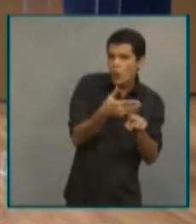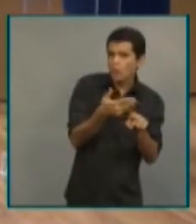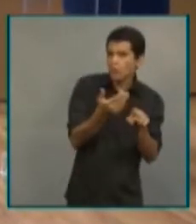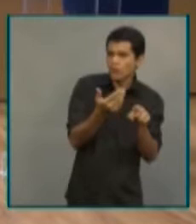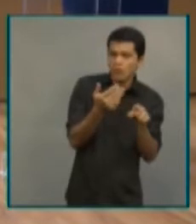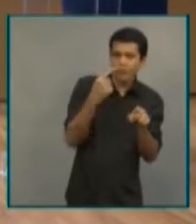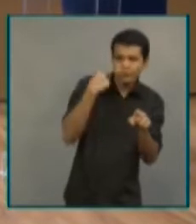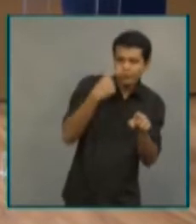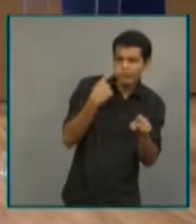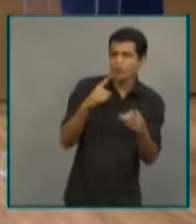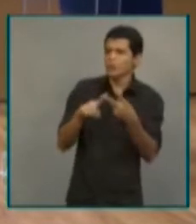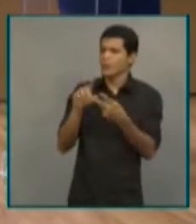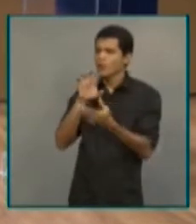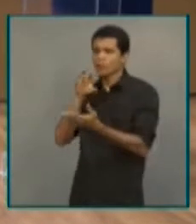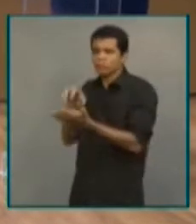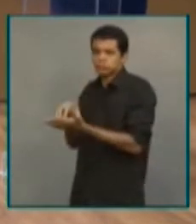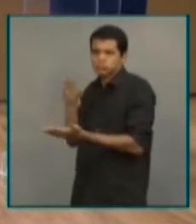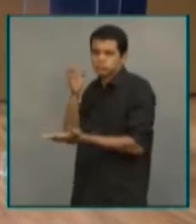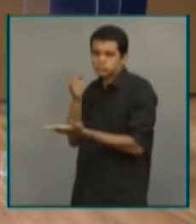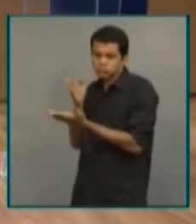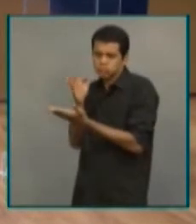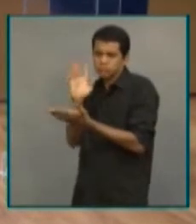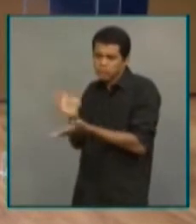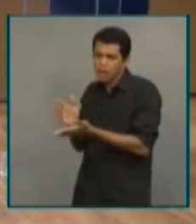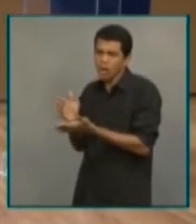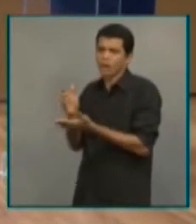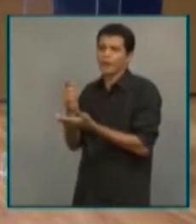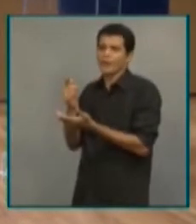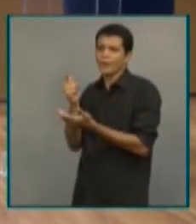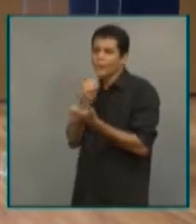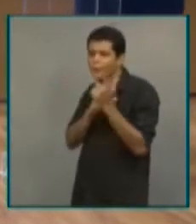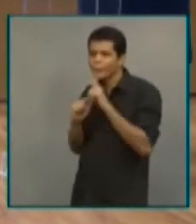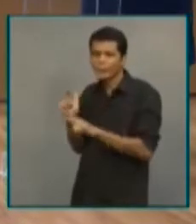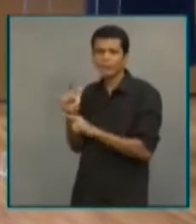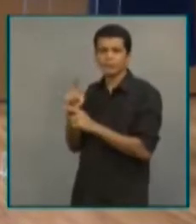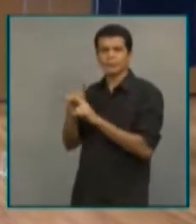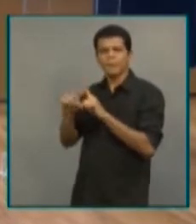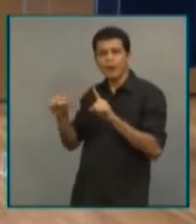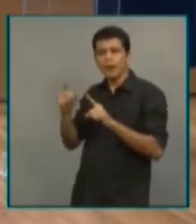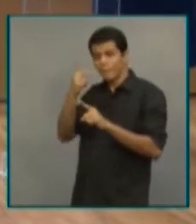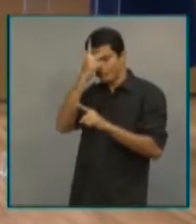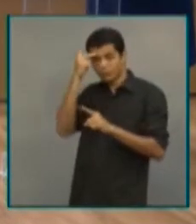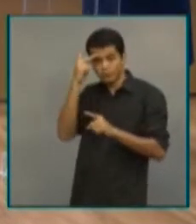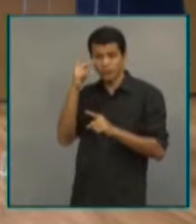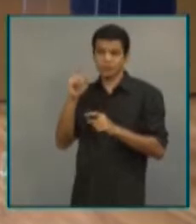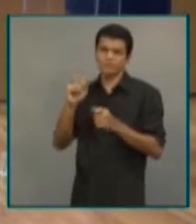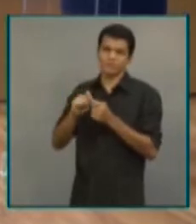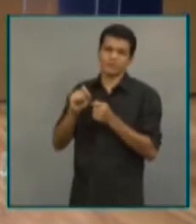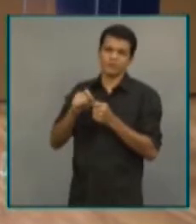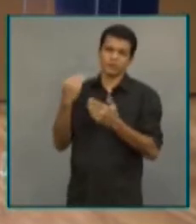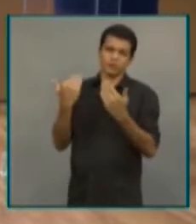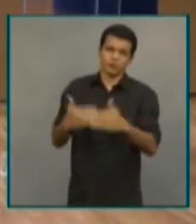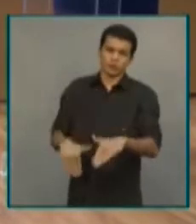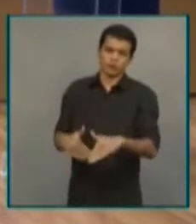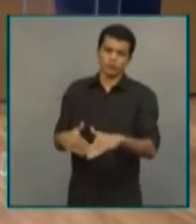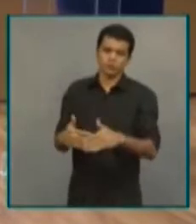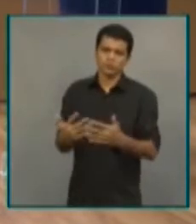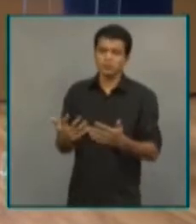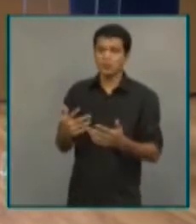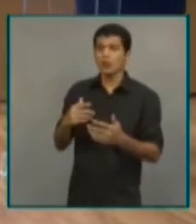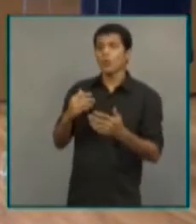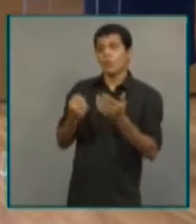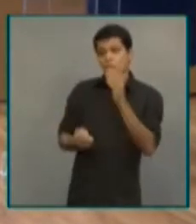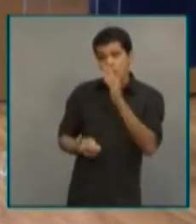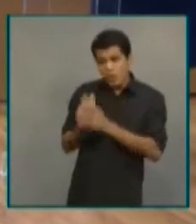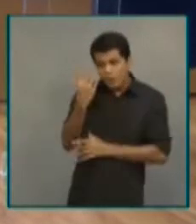público. Sabemos também que a criação de uma lei para o piso é de iniciativa do